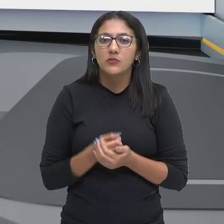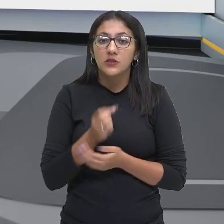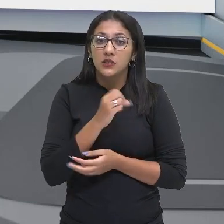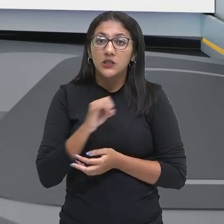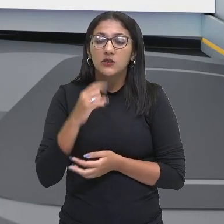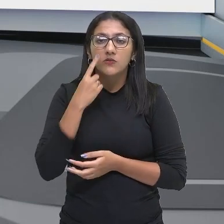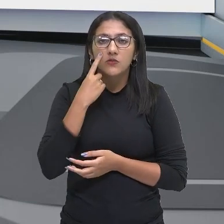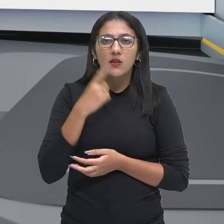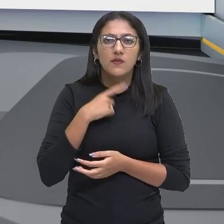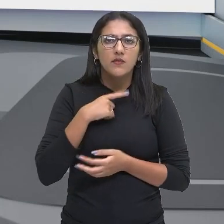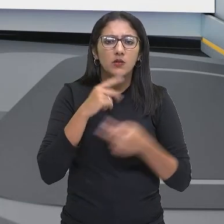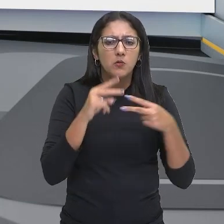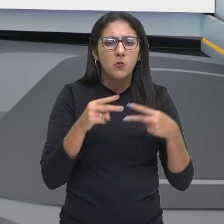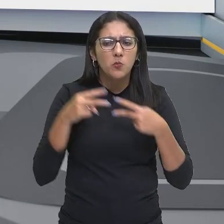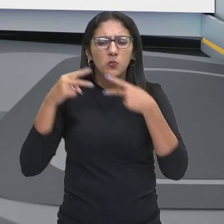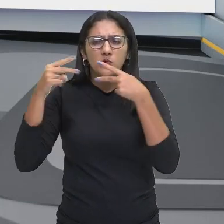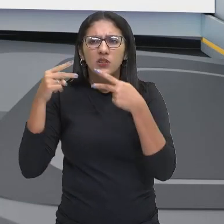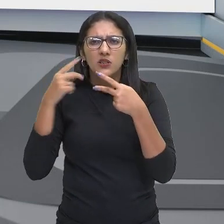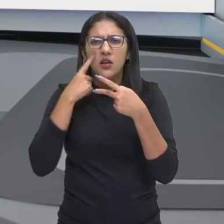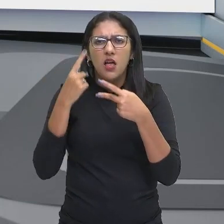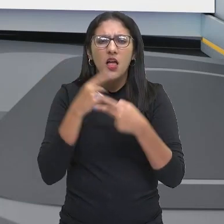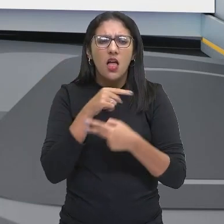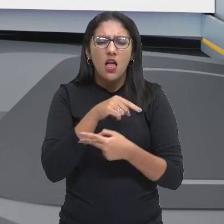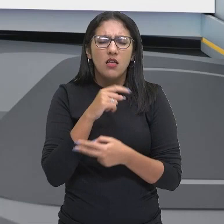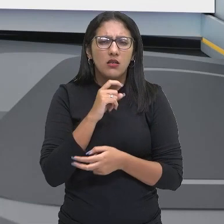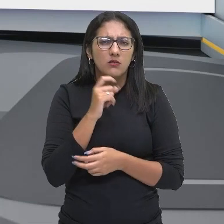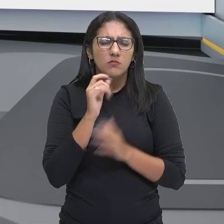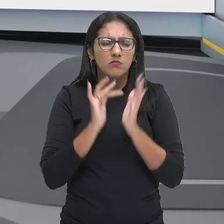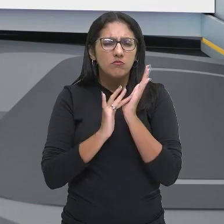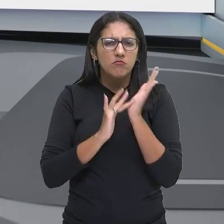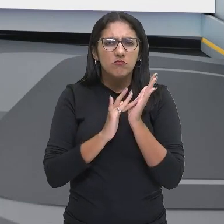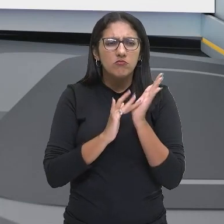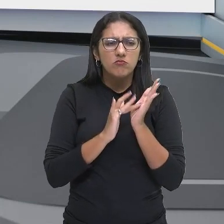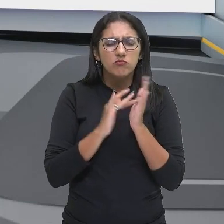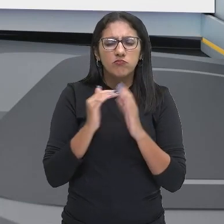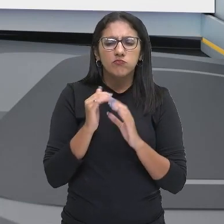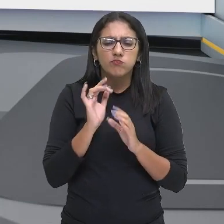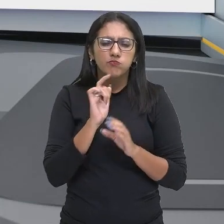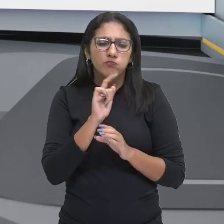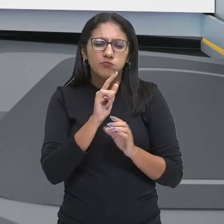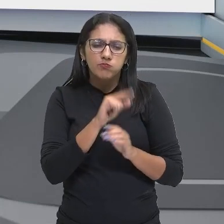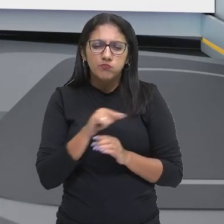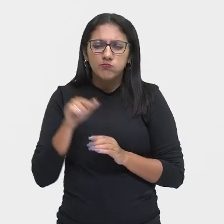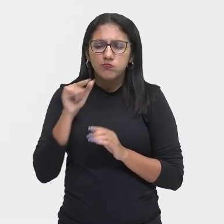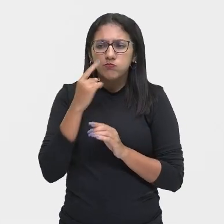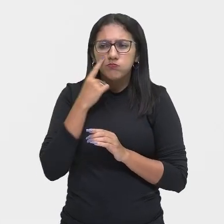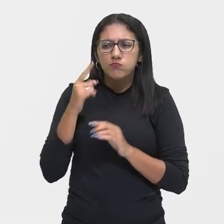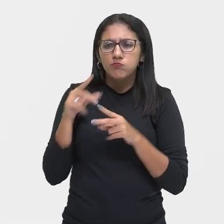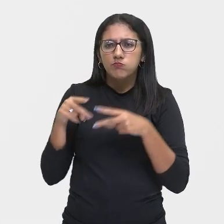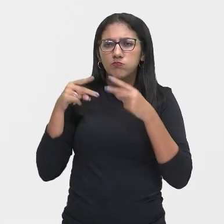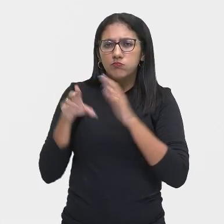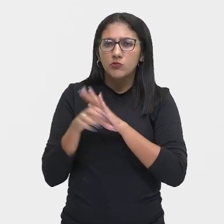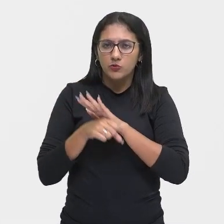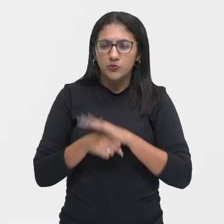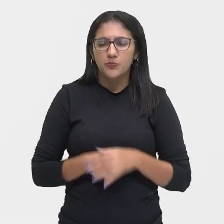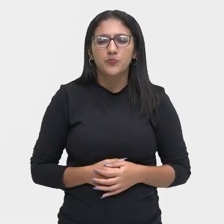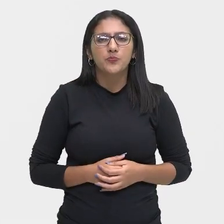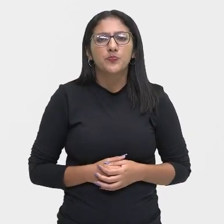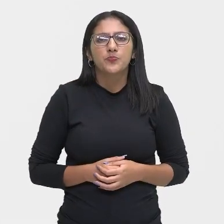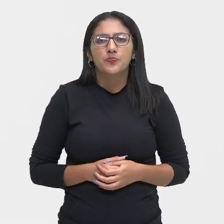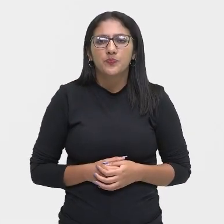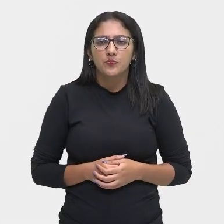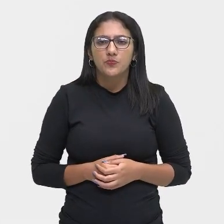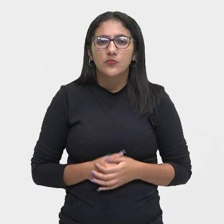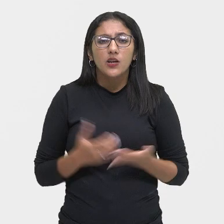repente clicar em algum link que ele te enviou, ele pode se apossar do teu perfil. Um fato